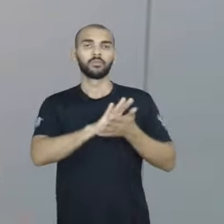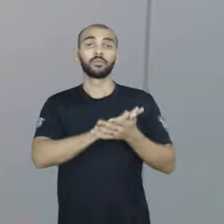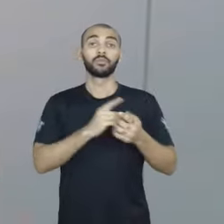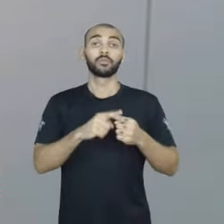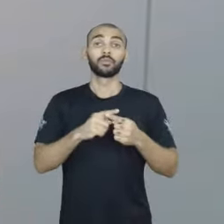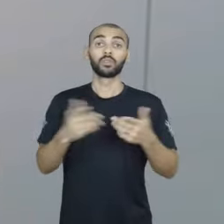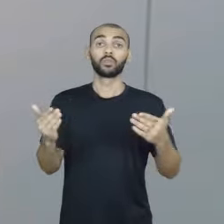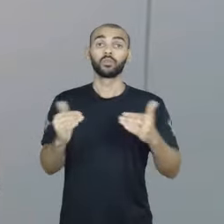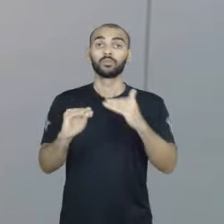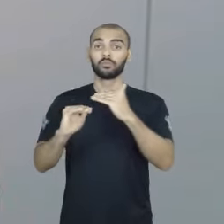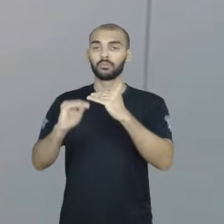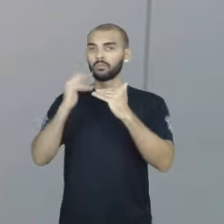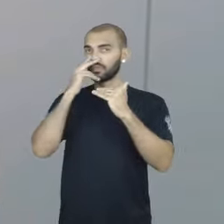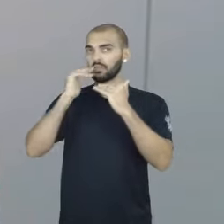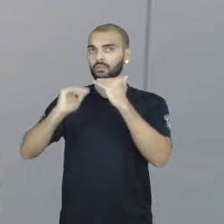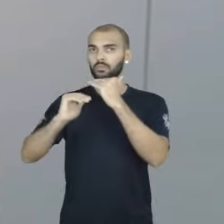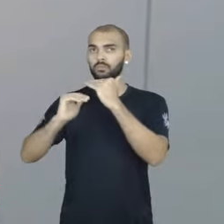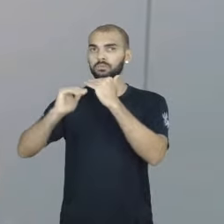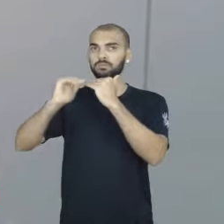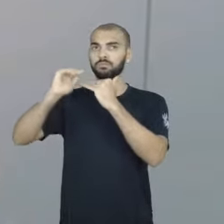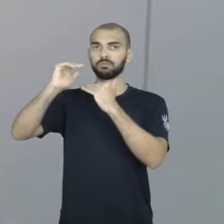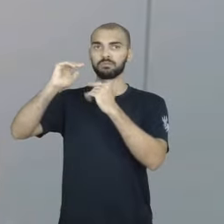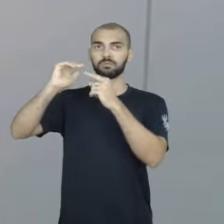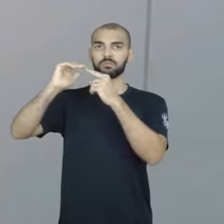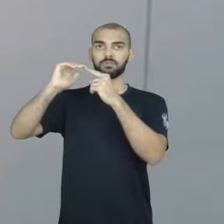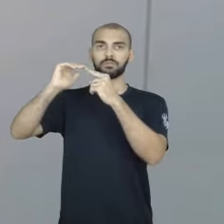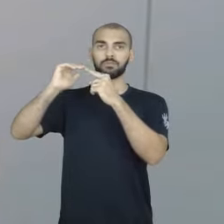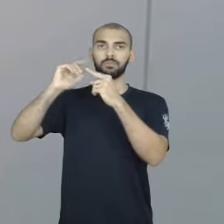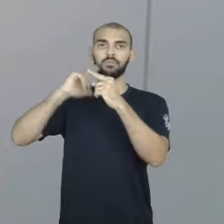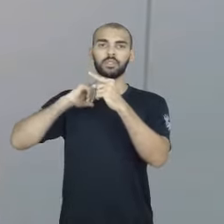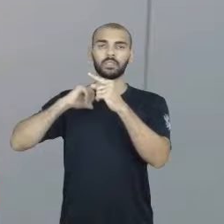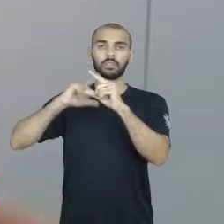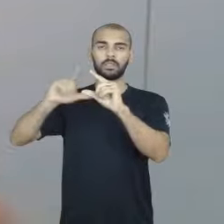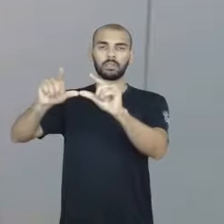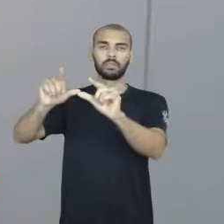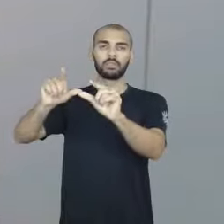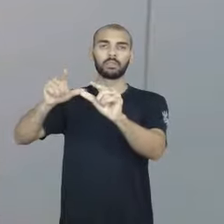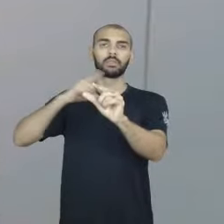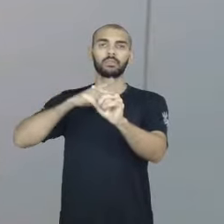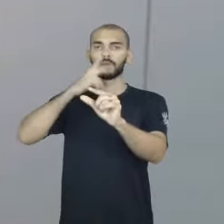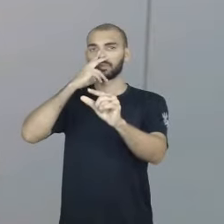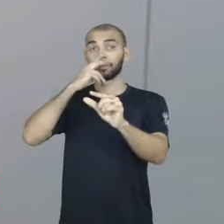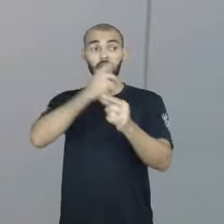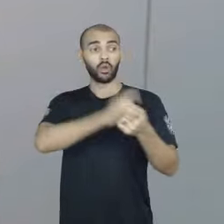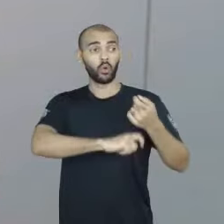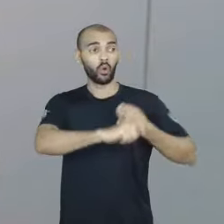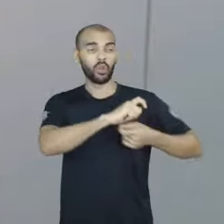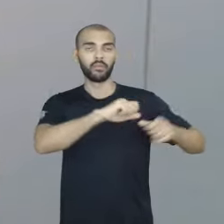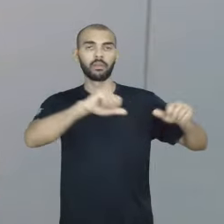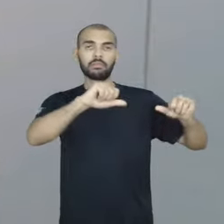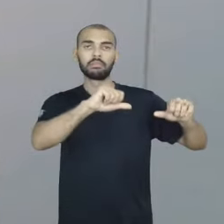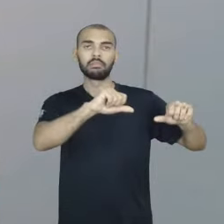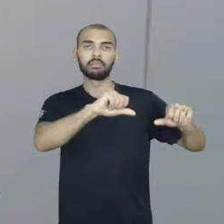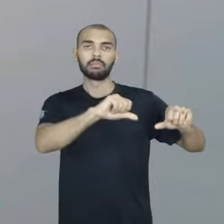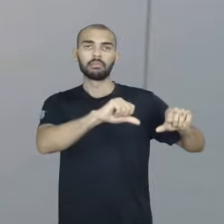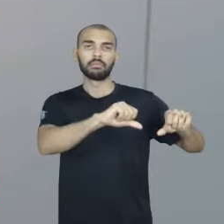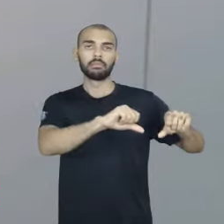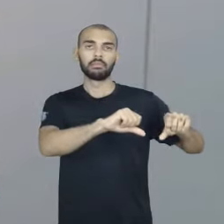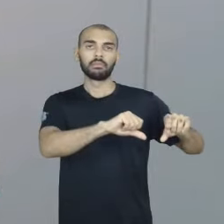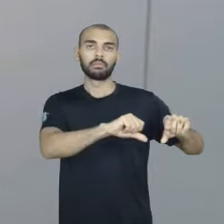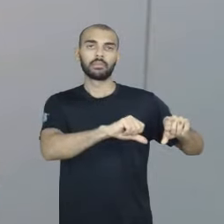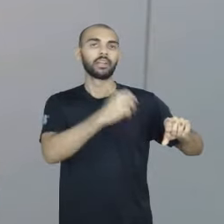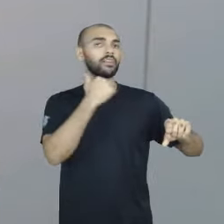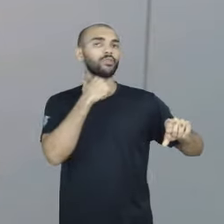da neutra, o que significa que ela está no campo contracionista. Ela ainda está puxando a economia para baixo, ela ainda está segurando o